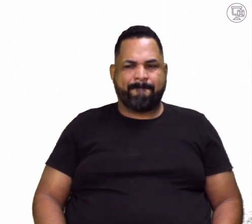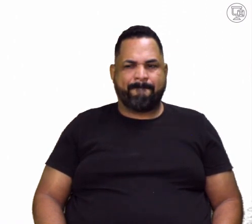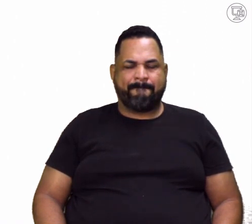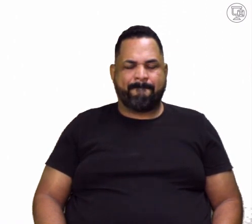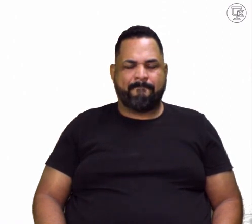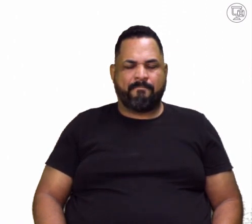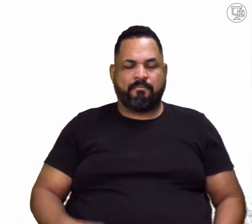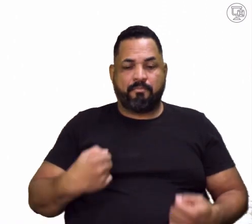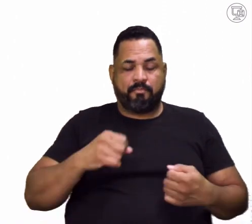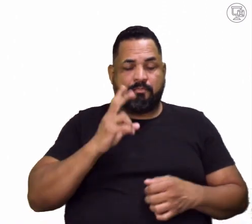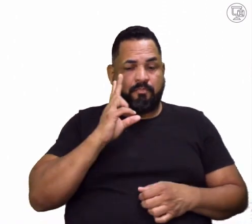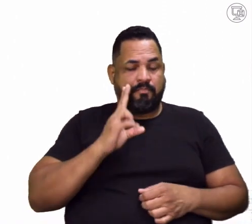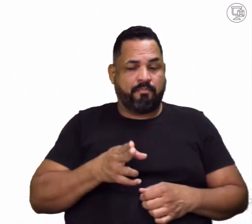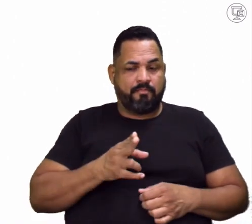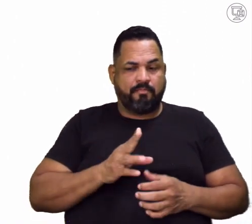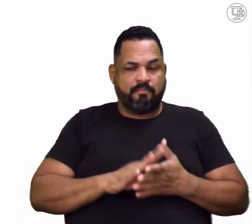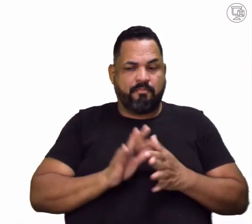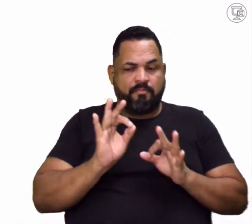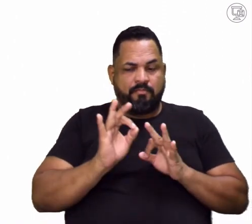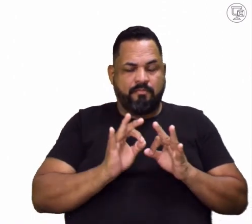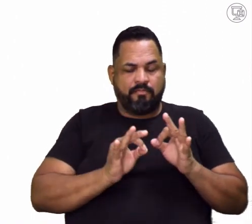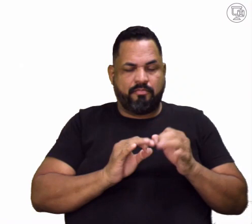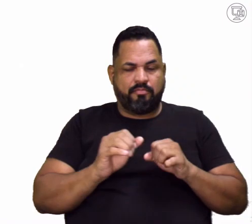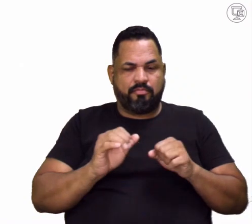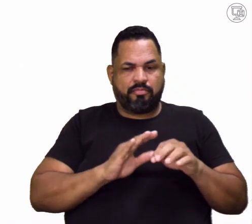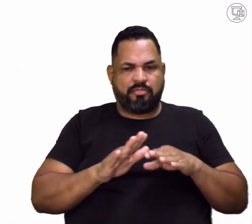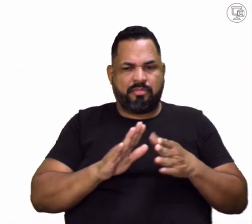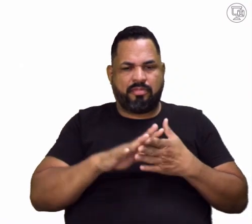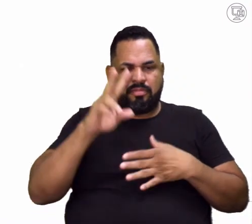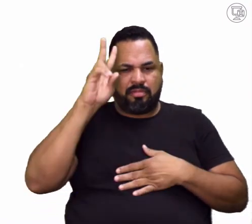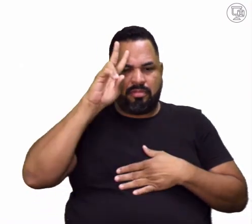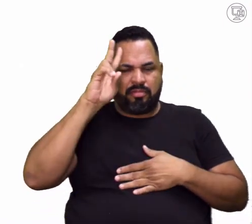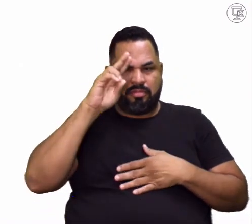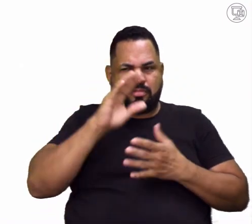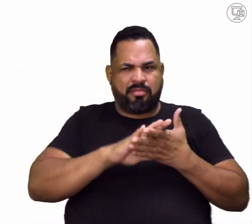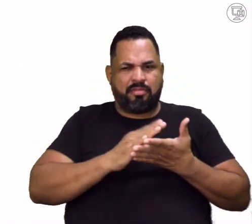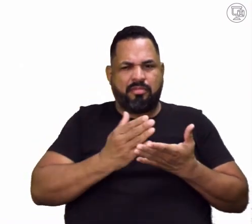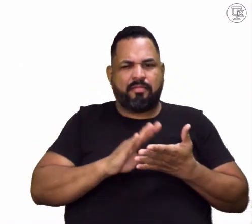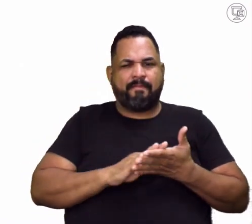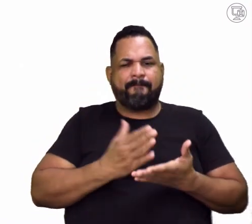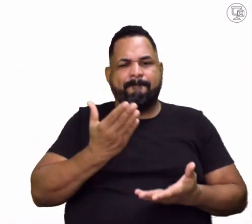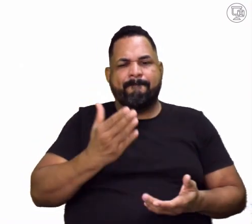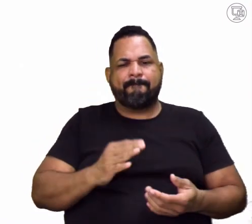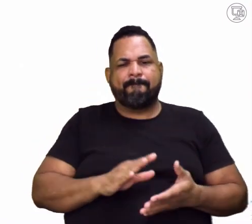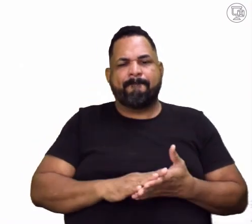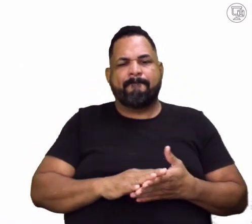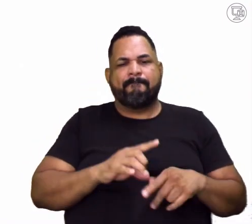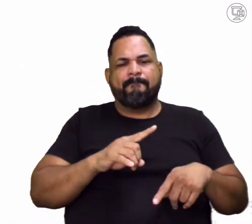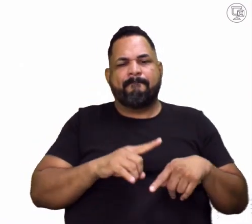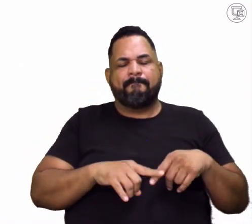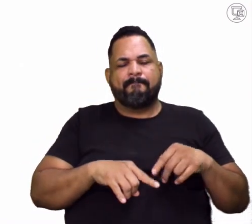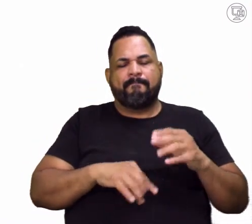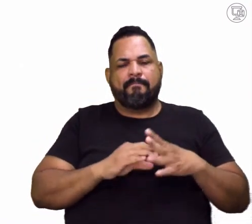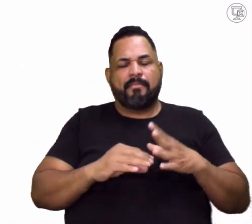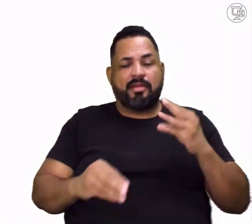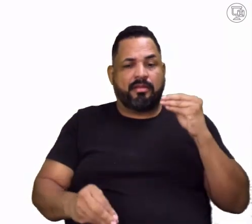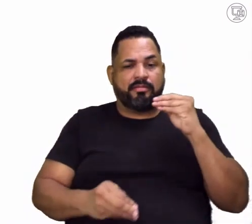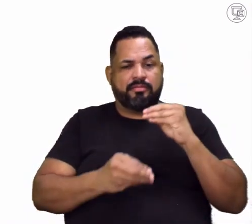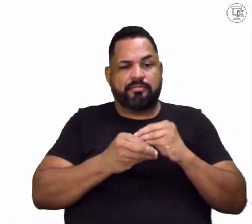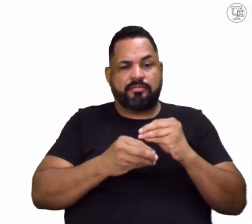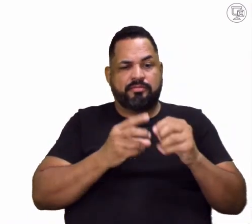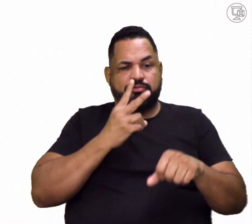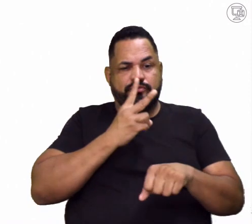tem que ser igual para mover junto e agora Lembrando que nós temos um material complementar